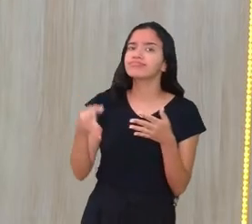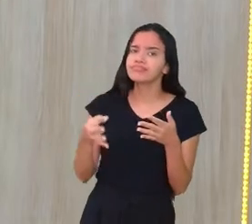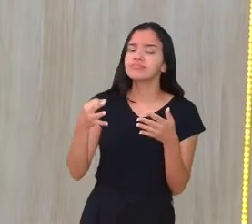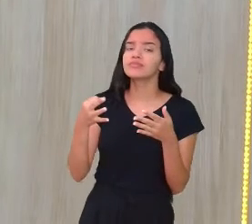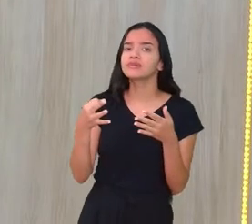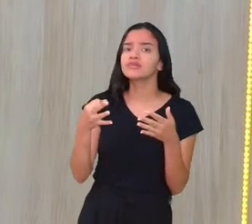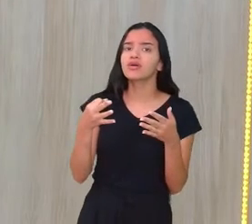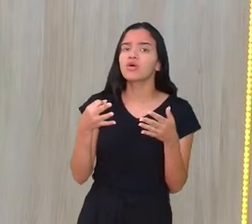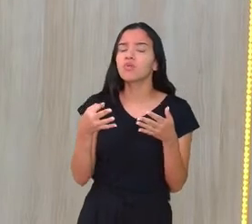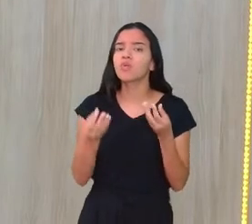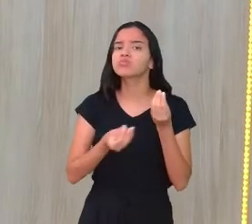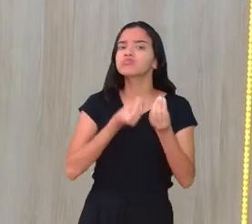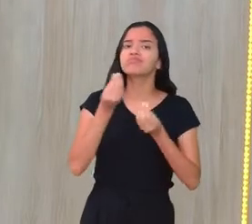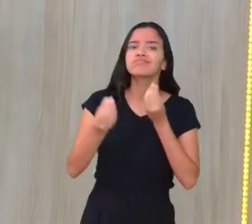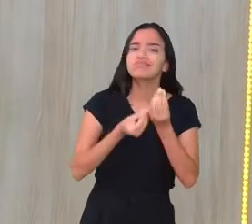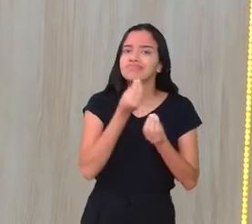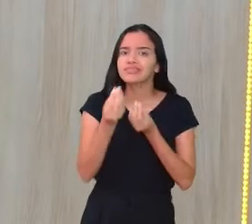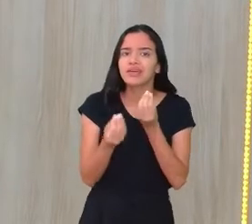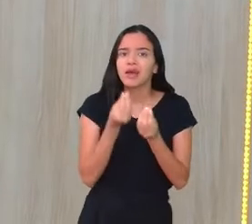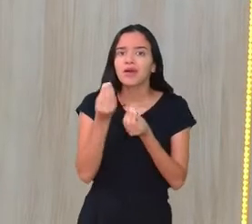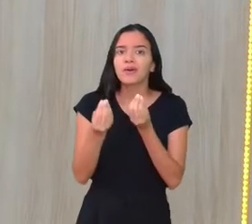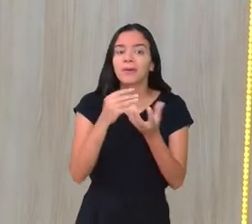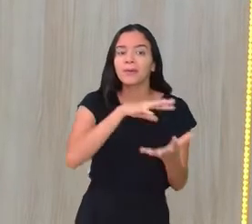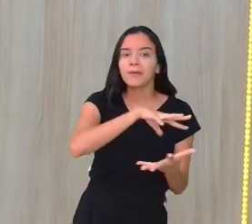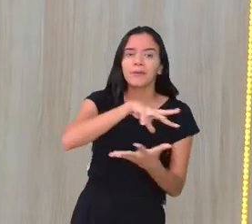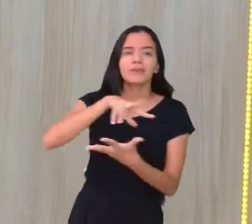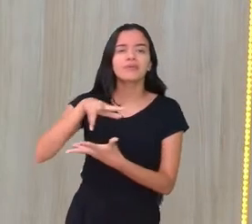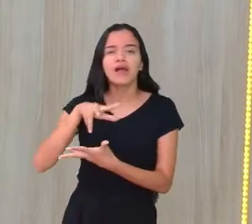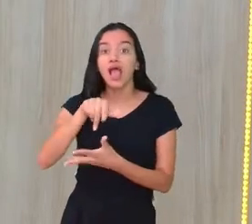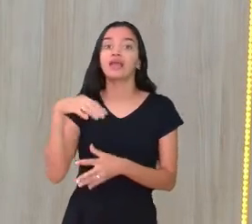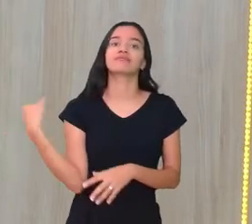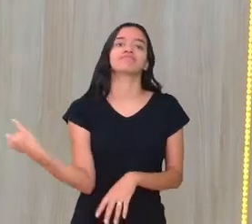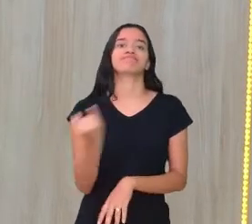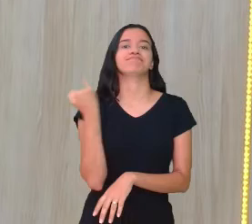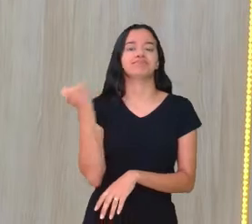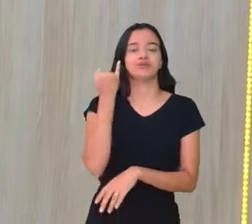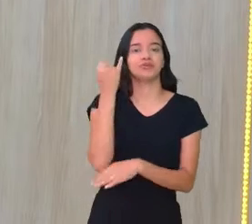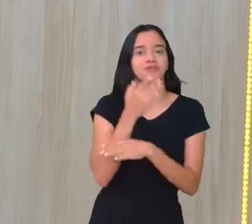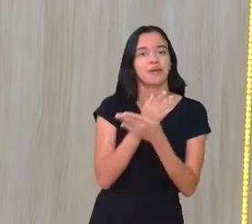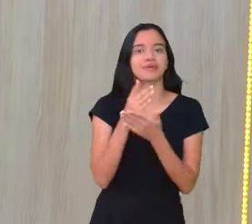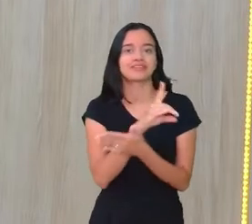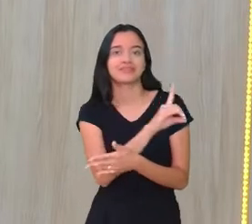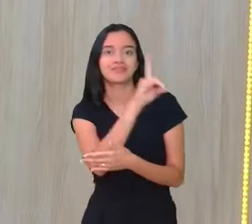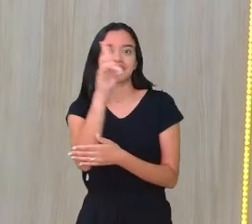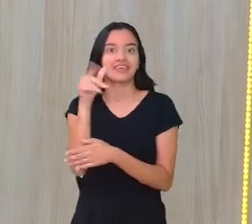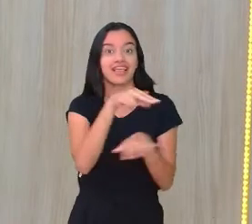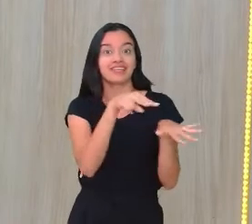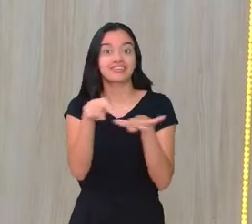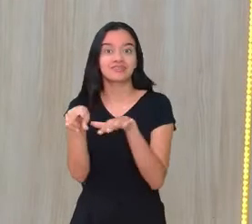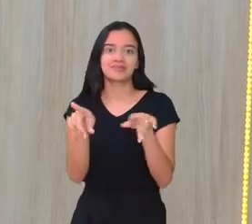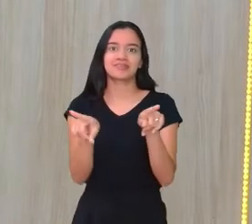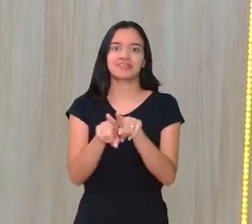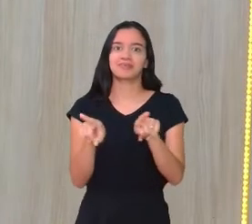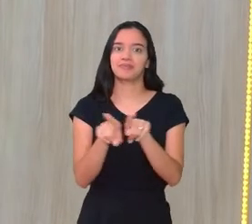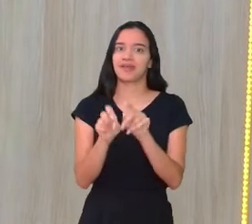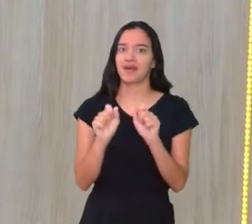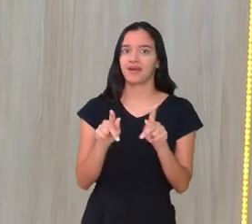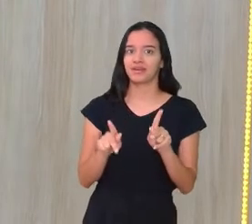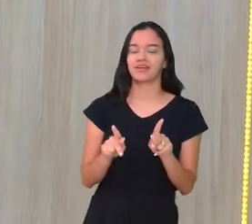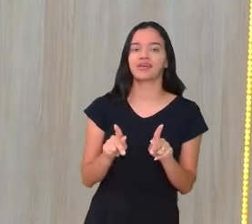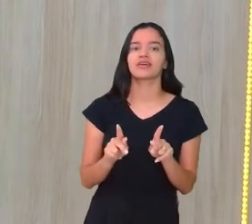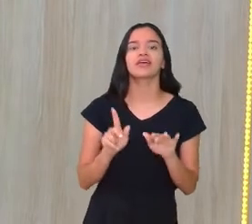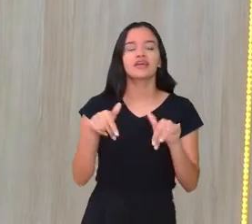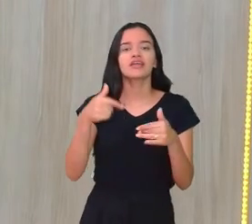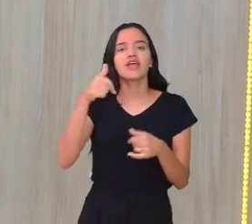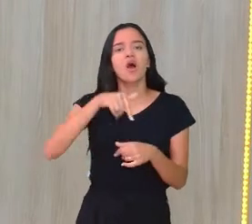na dinâmica, né, da atmosfera? Isso é muito importante para começar o dia, começar a semana, beleza? Então,